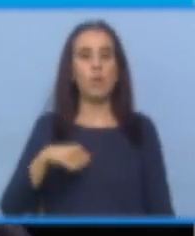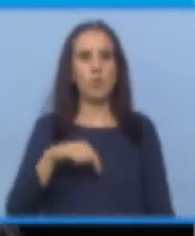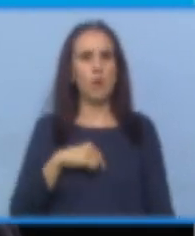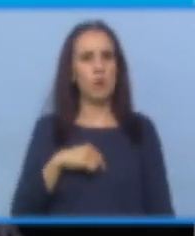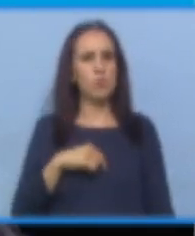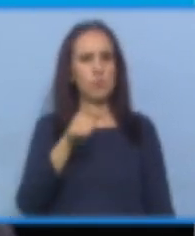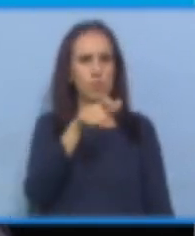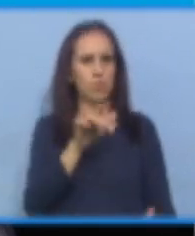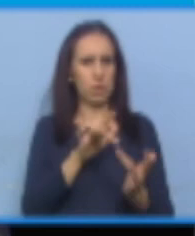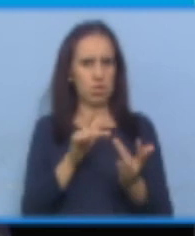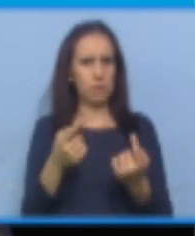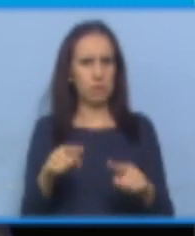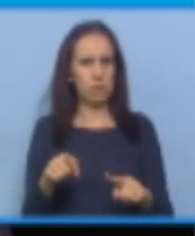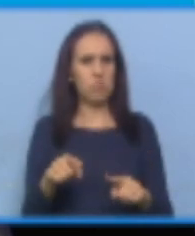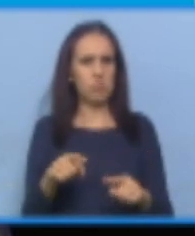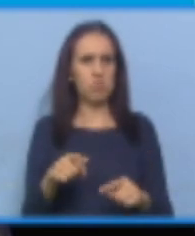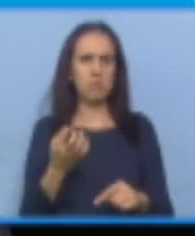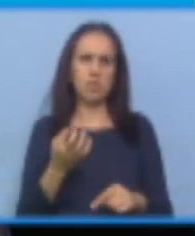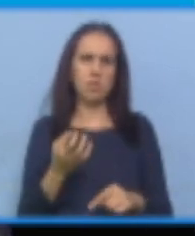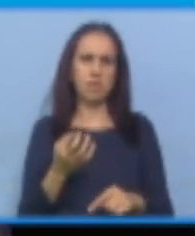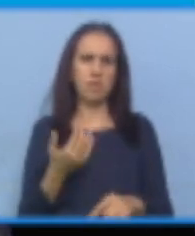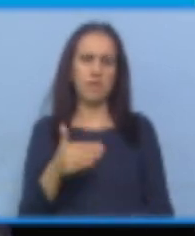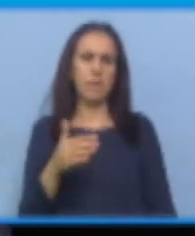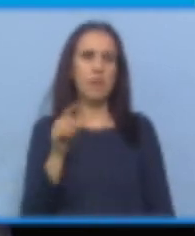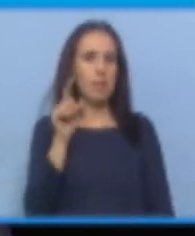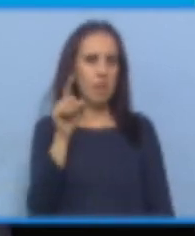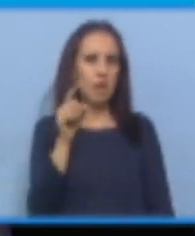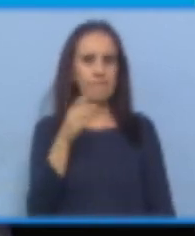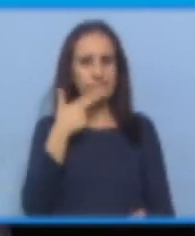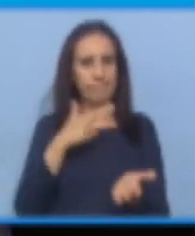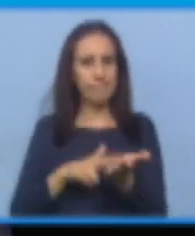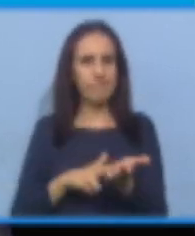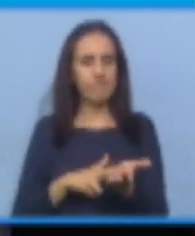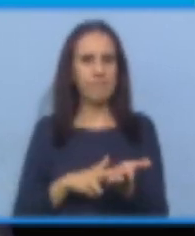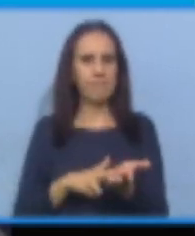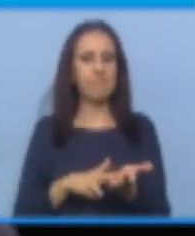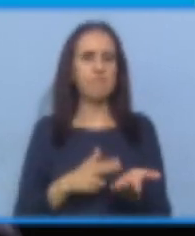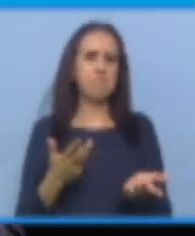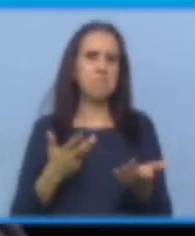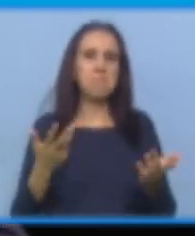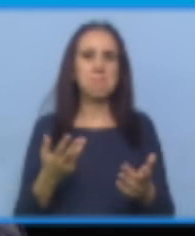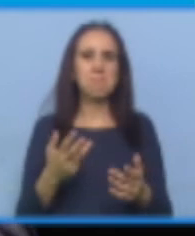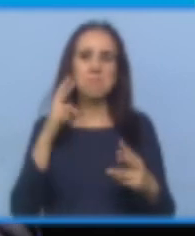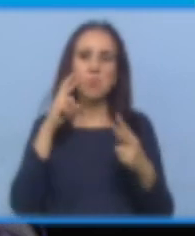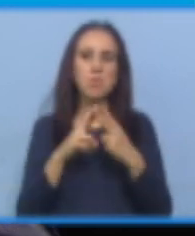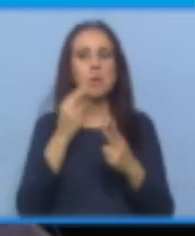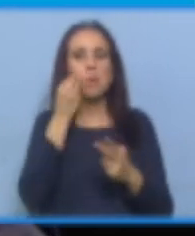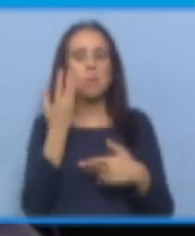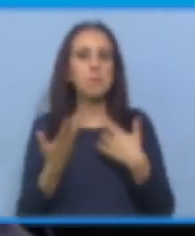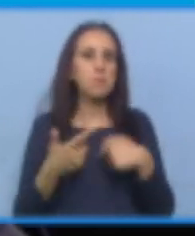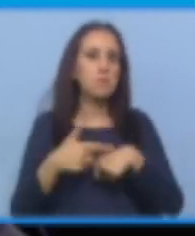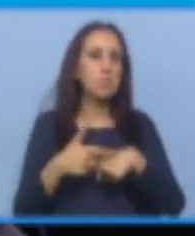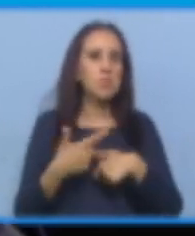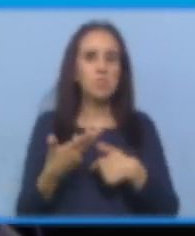contacto das pessoas, não é? E certamente iremos ver depois lá, em loco, como é que nos poderemos encontrar em algum momento,